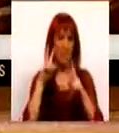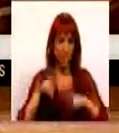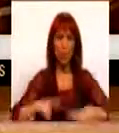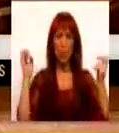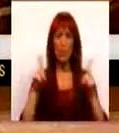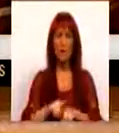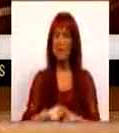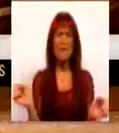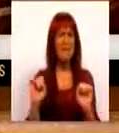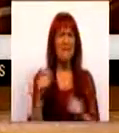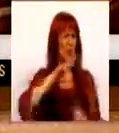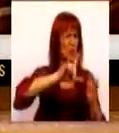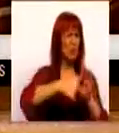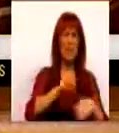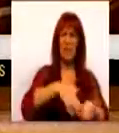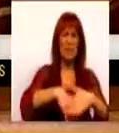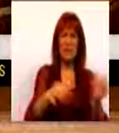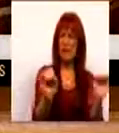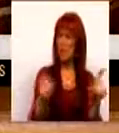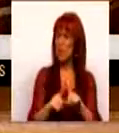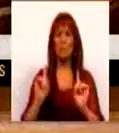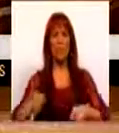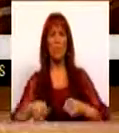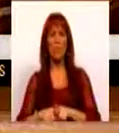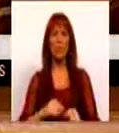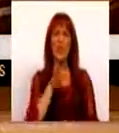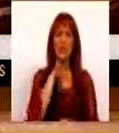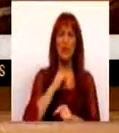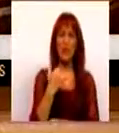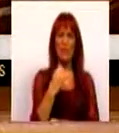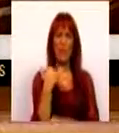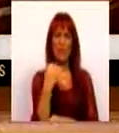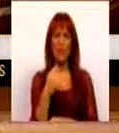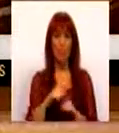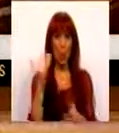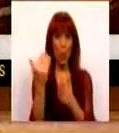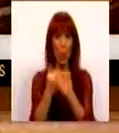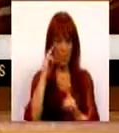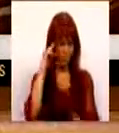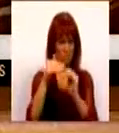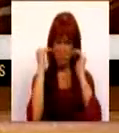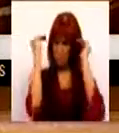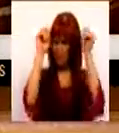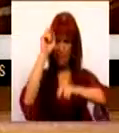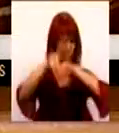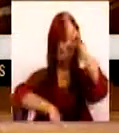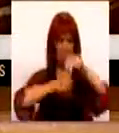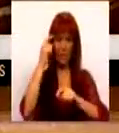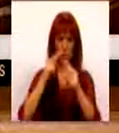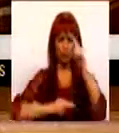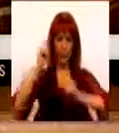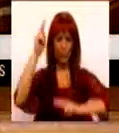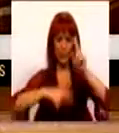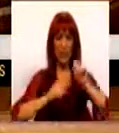encontramos, em que nem os projetos se faziam, lançámos o Ferrovia 2020, um programa ambicioso de modernização e